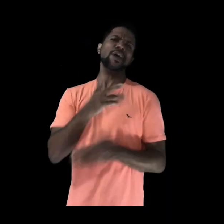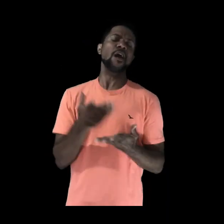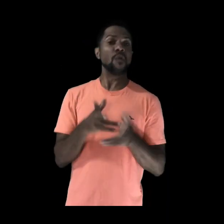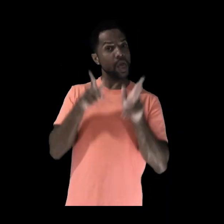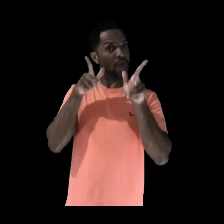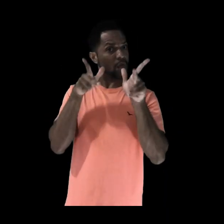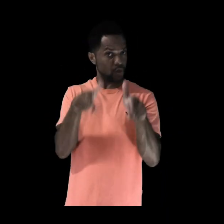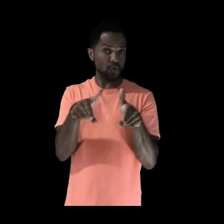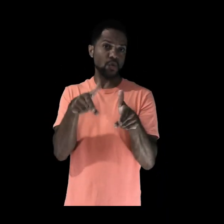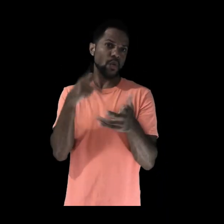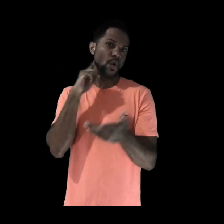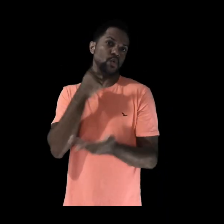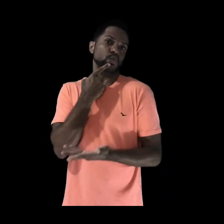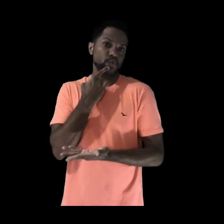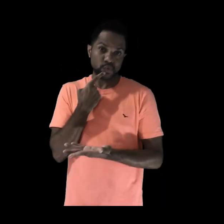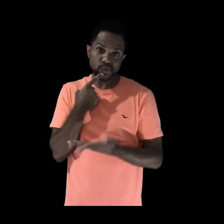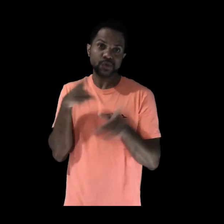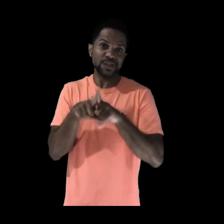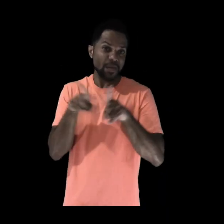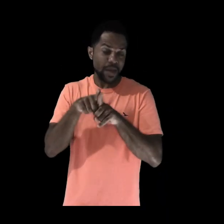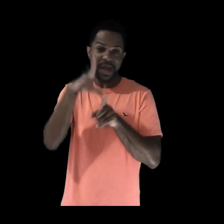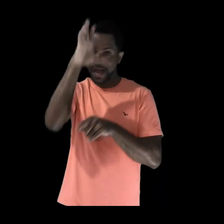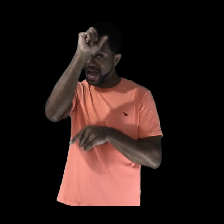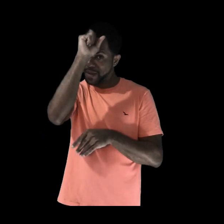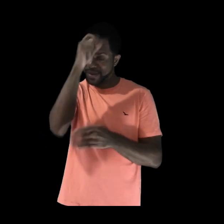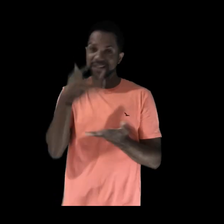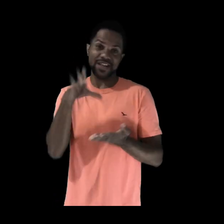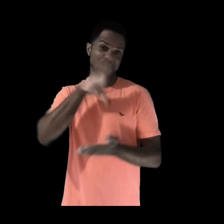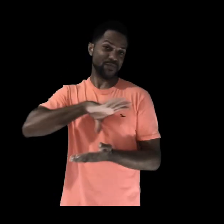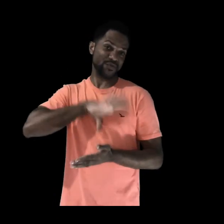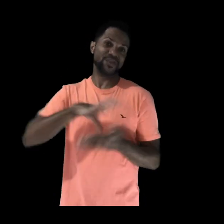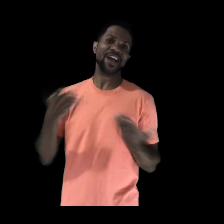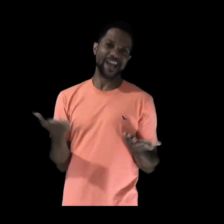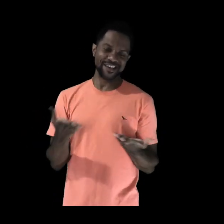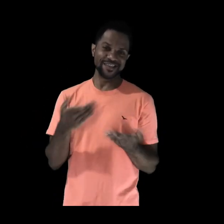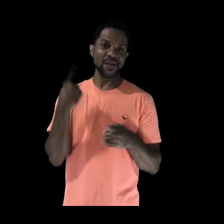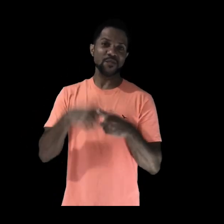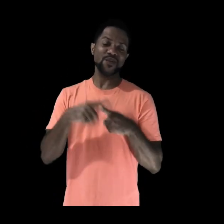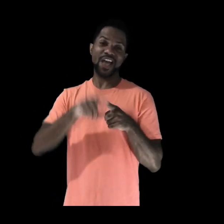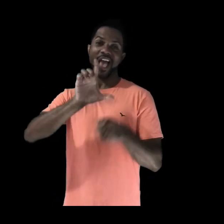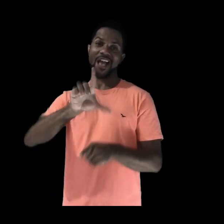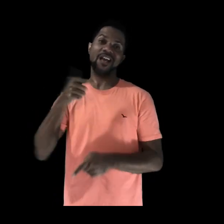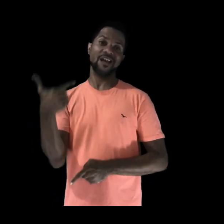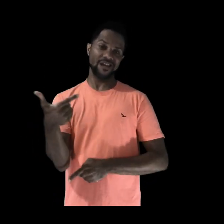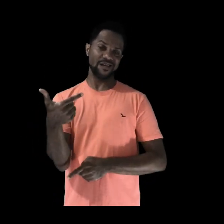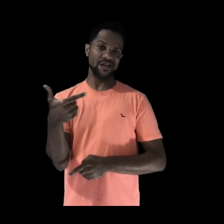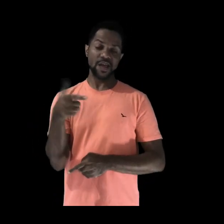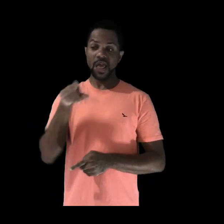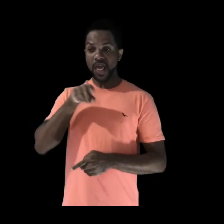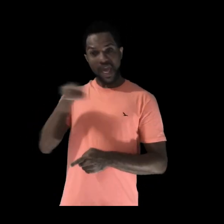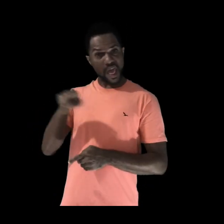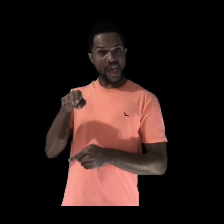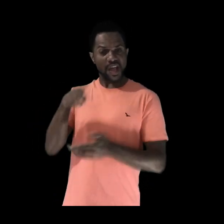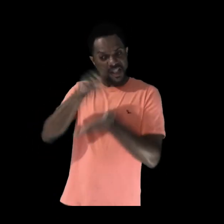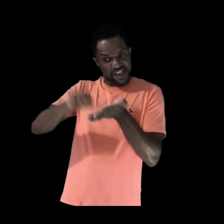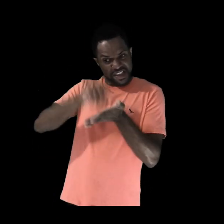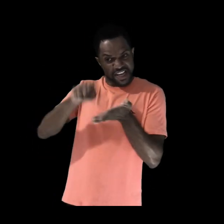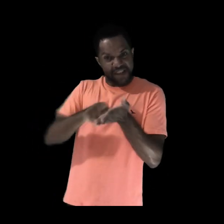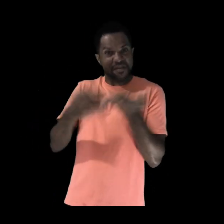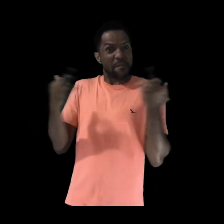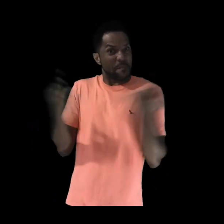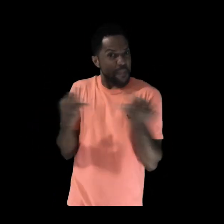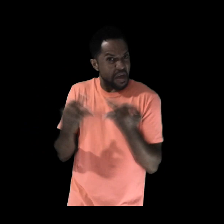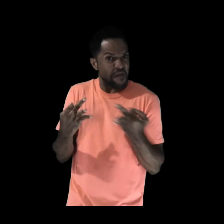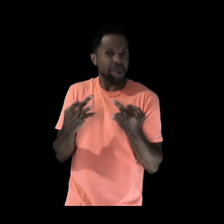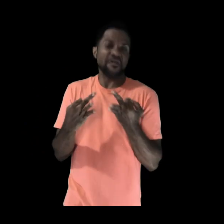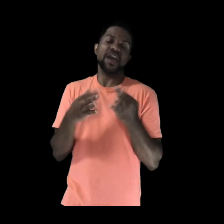mil maravilhas. Então é a mesma coisa quando a gente vai tratar com a escrita da língua portuguesa pelos surdos. É a segunda língua. Então eles não